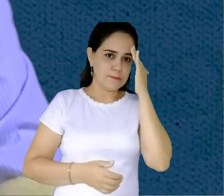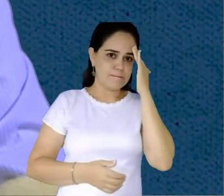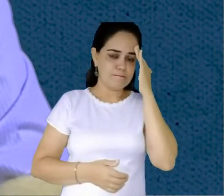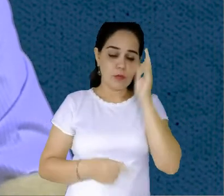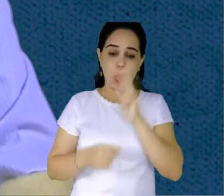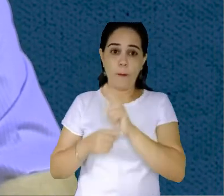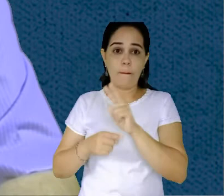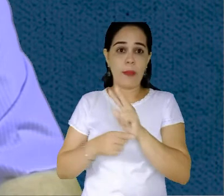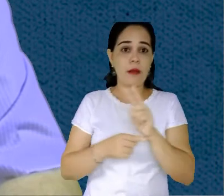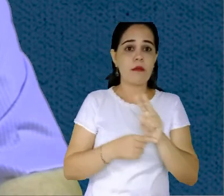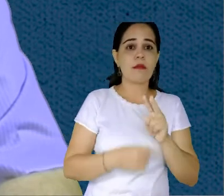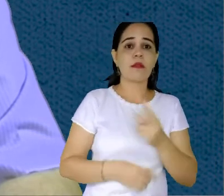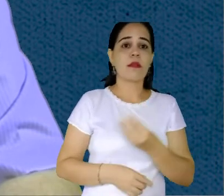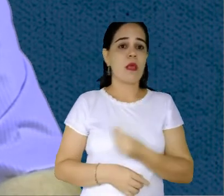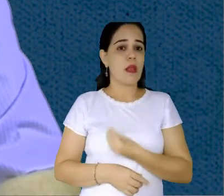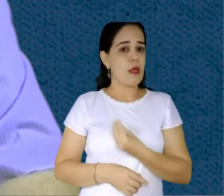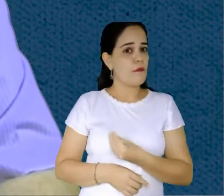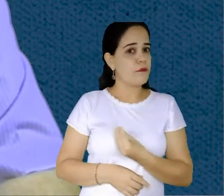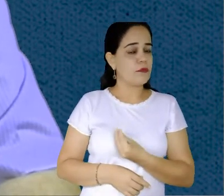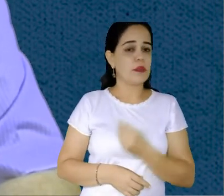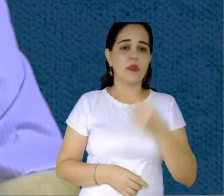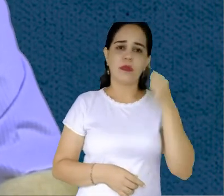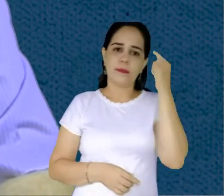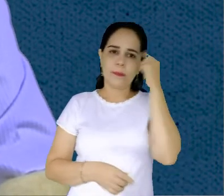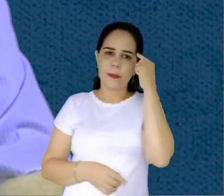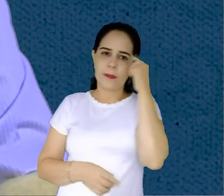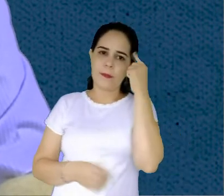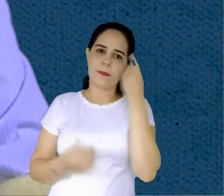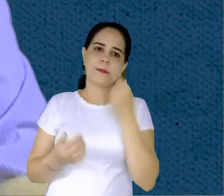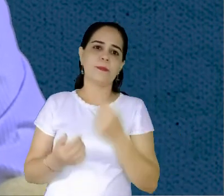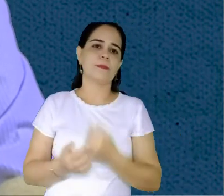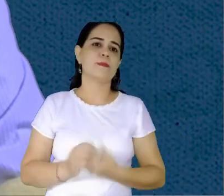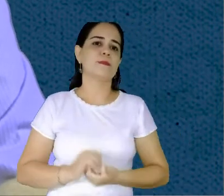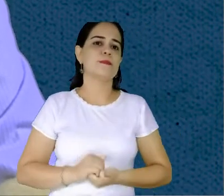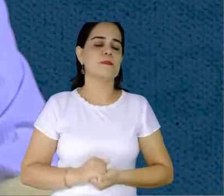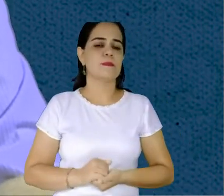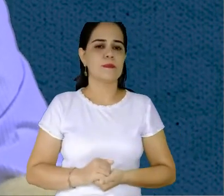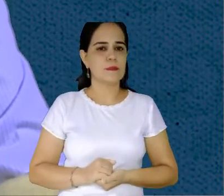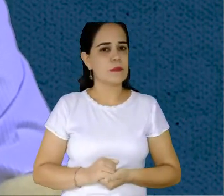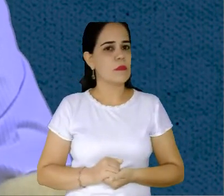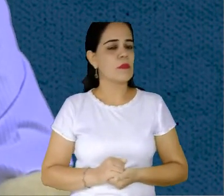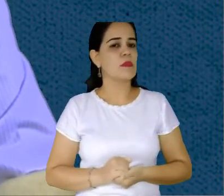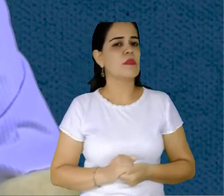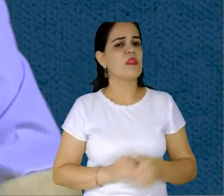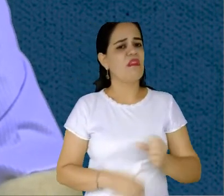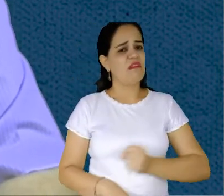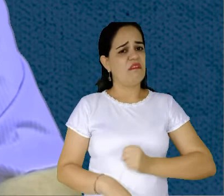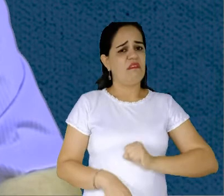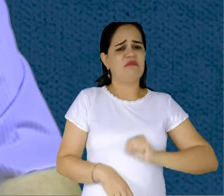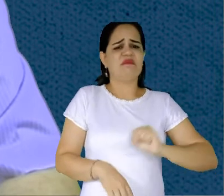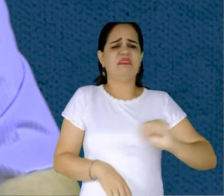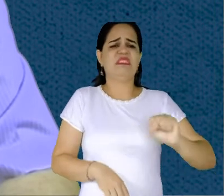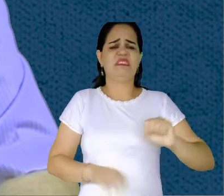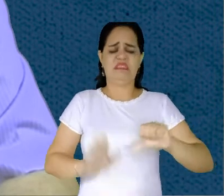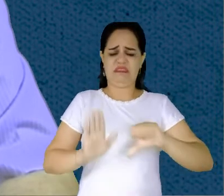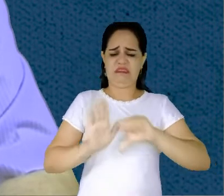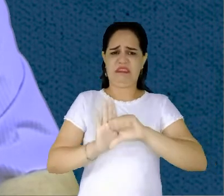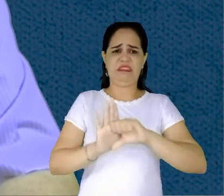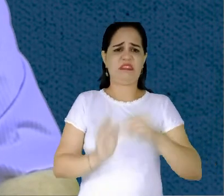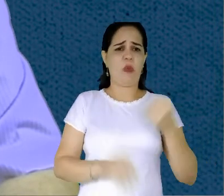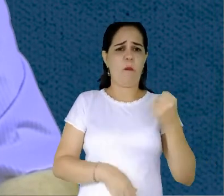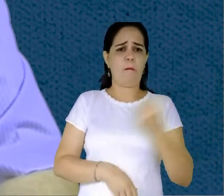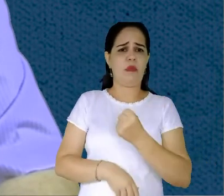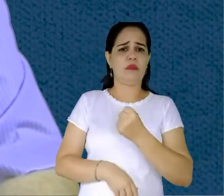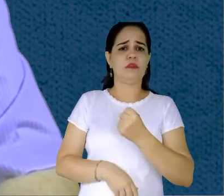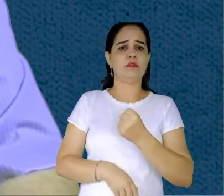Seja do pensamento que nós tenhamos, mas é preciso entender que todo aborto é um crime. É